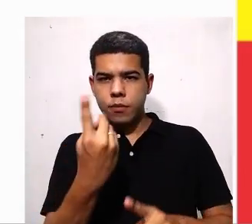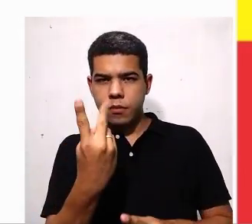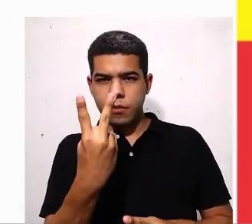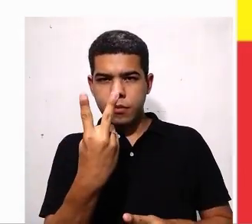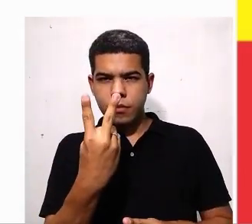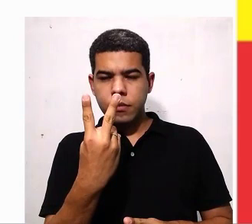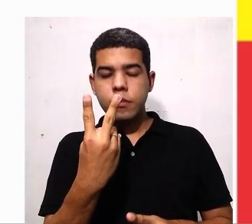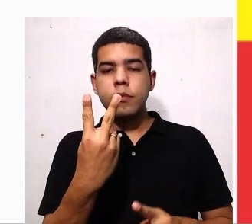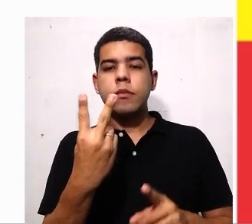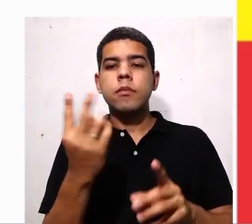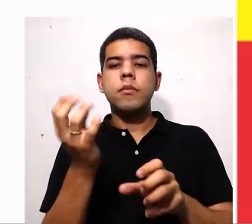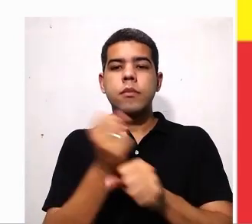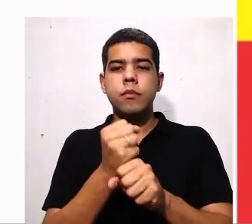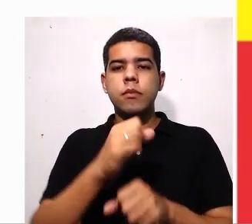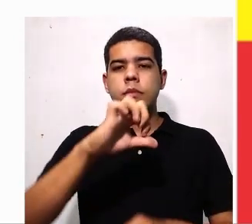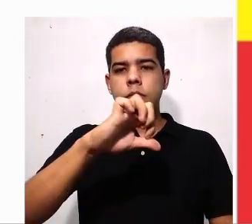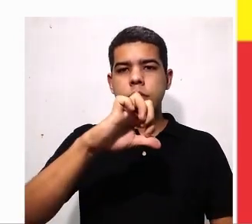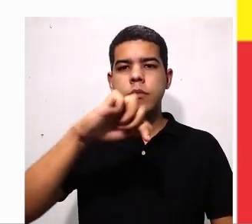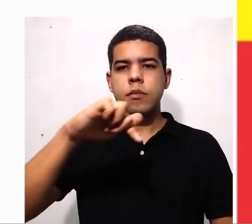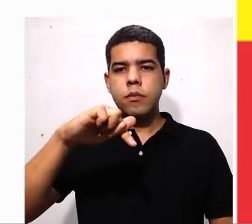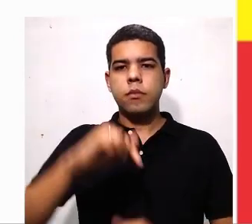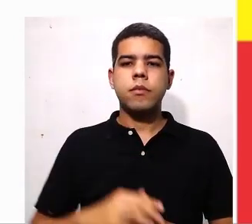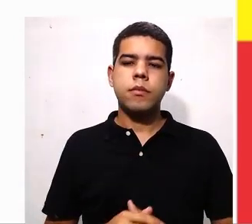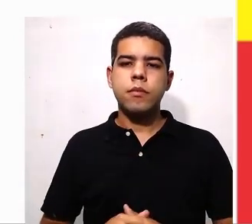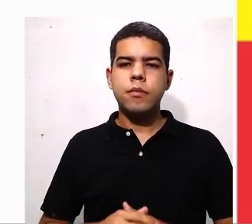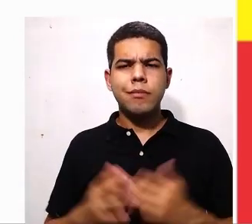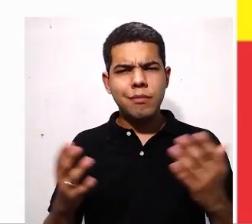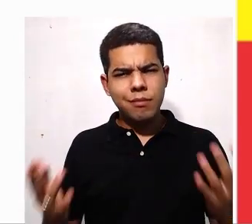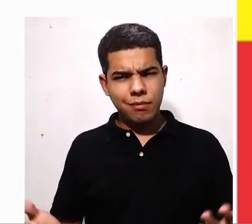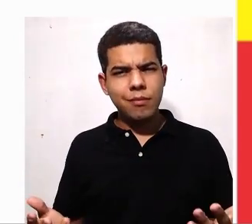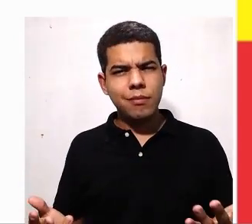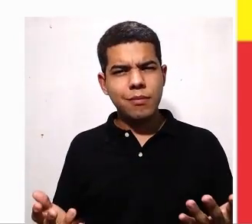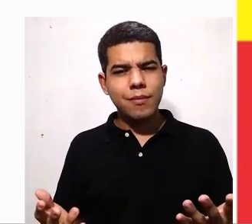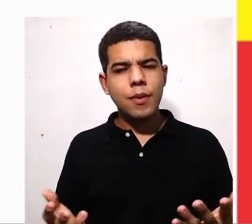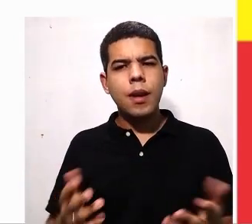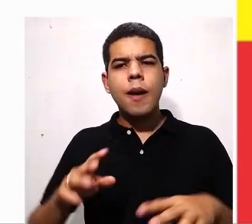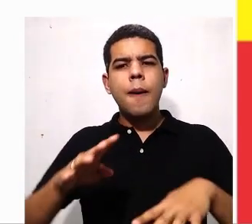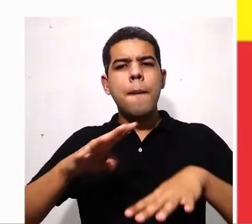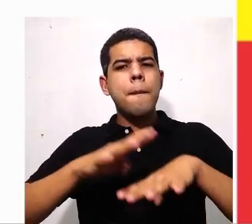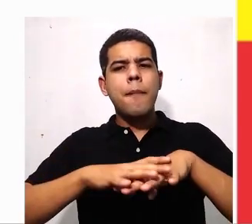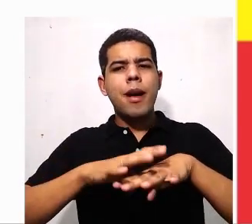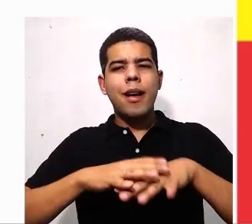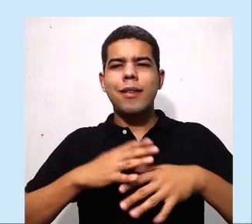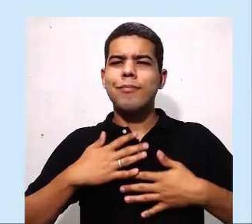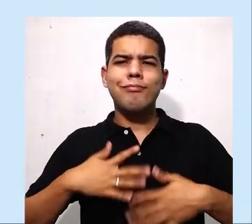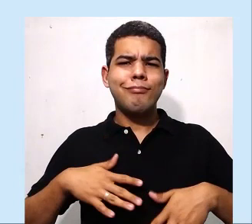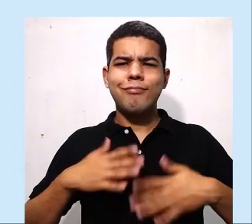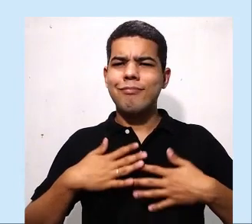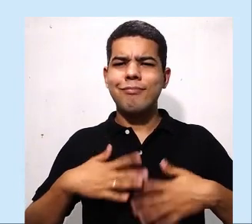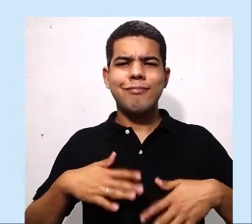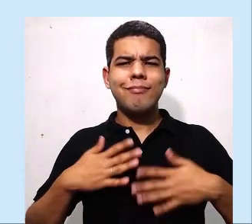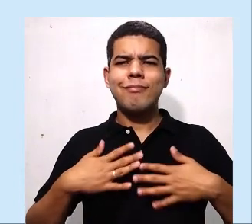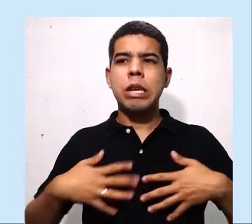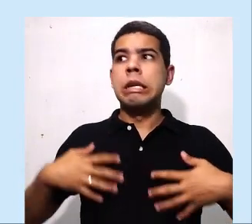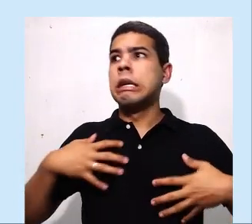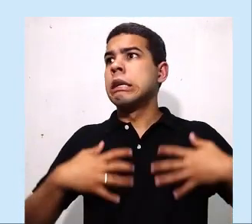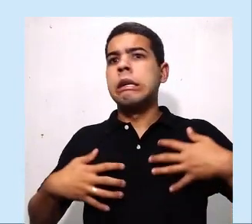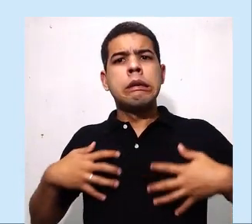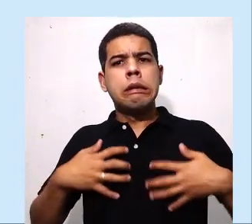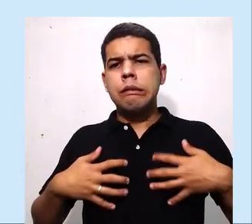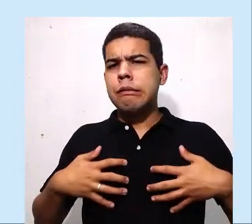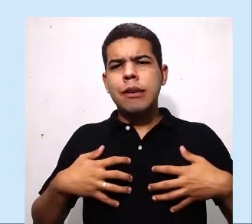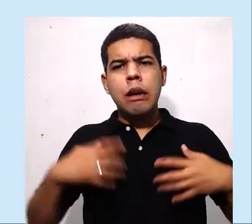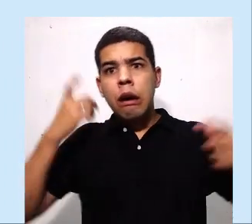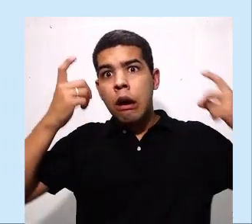mais 32 vai dar 97. Tá vendo que matemática é tranquilo, sem estresse,